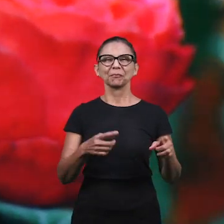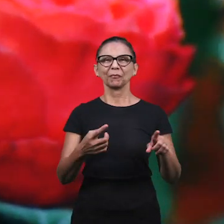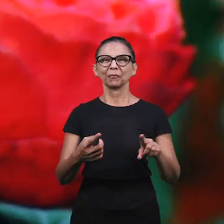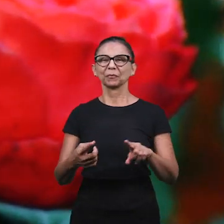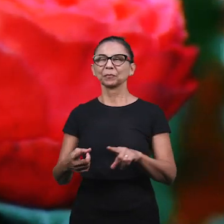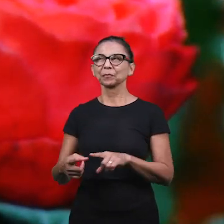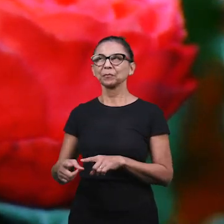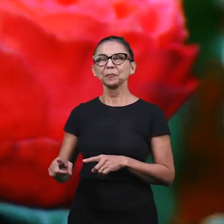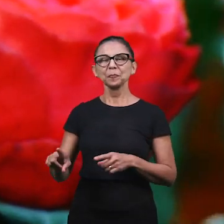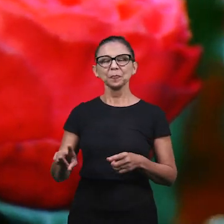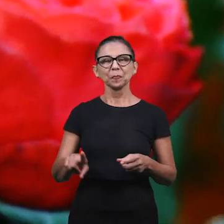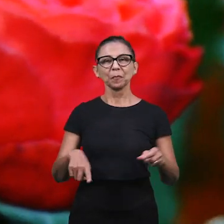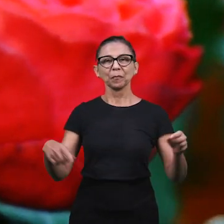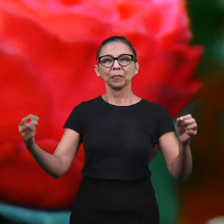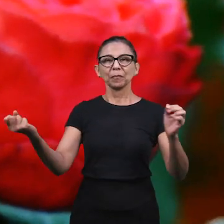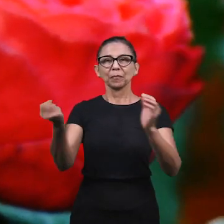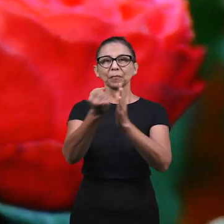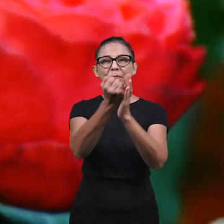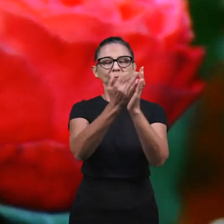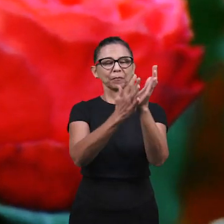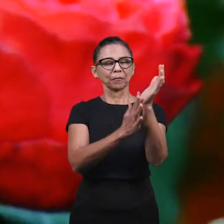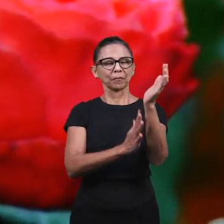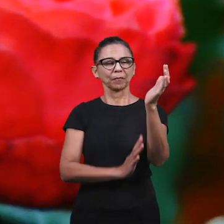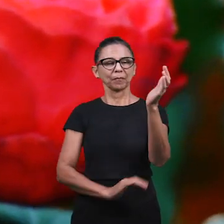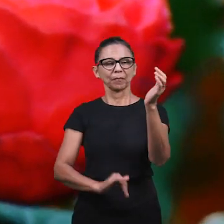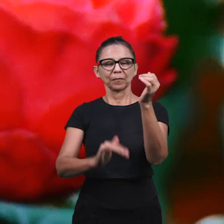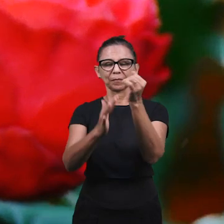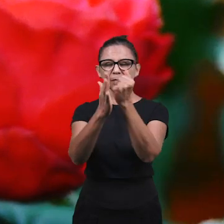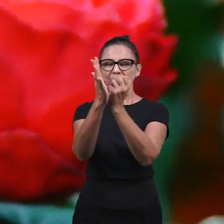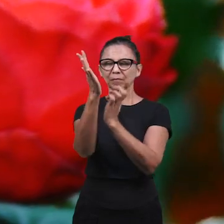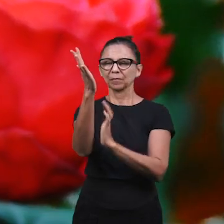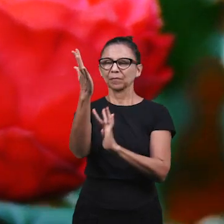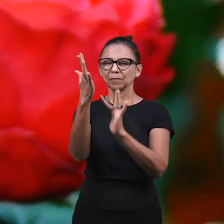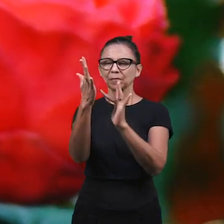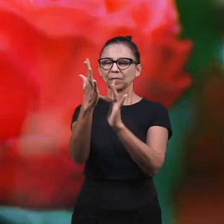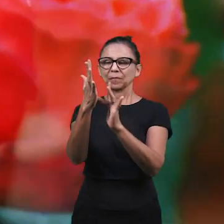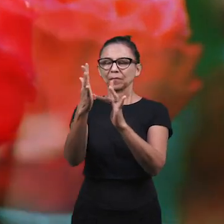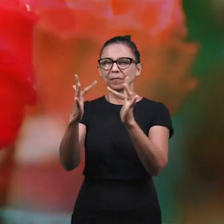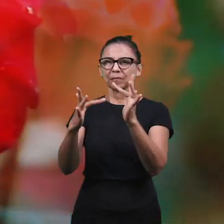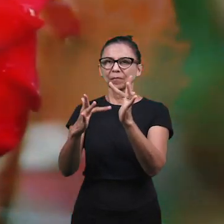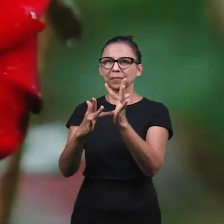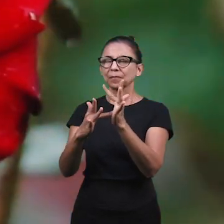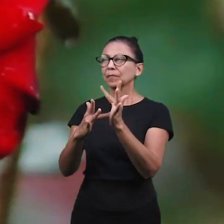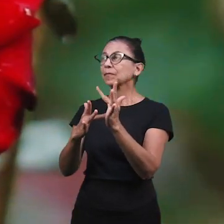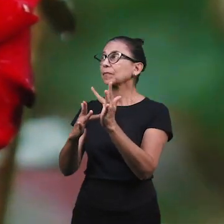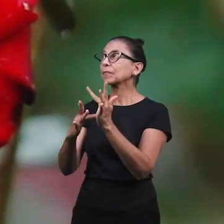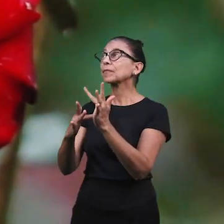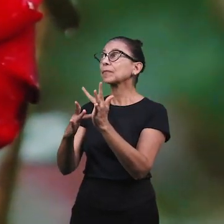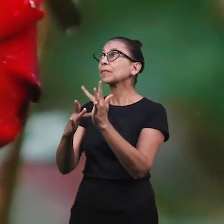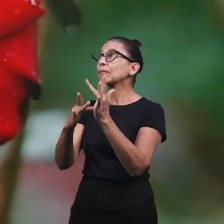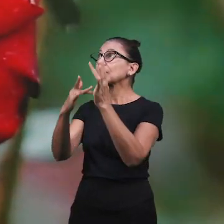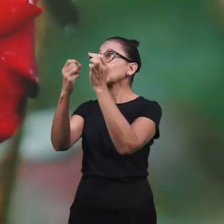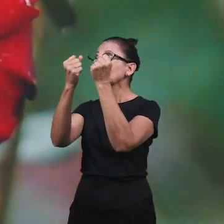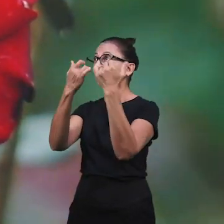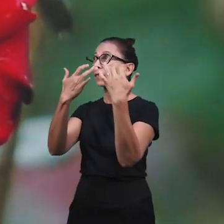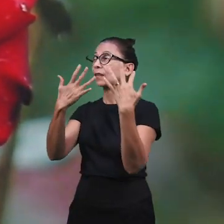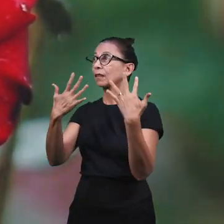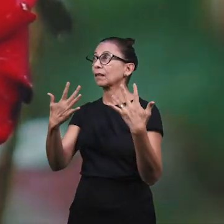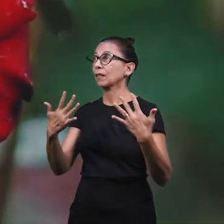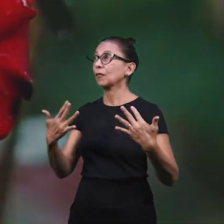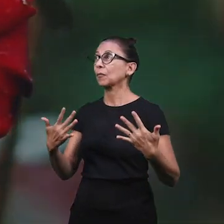Derrama do teu sangue sobre mim, ó